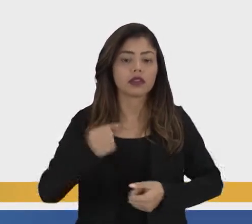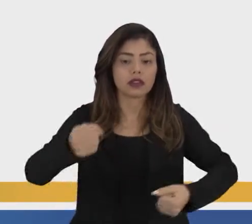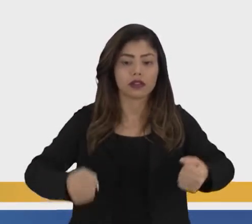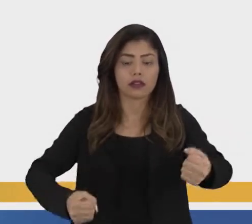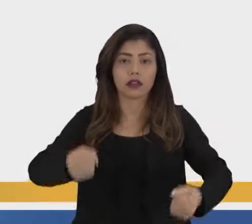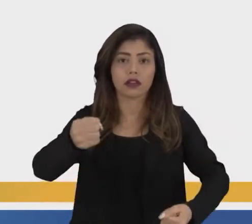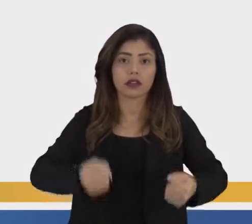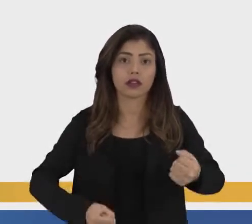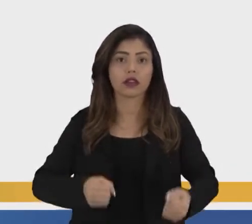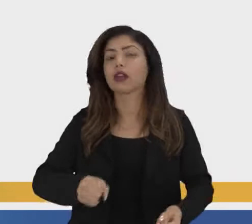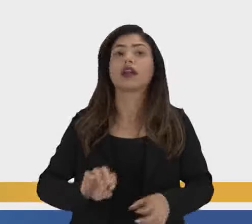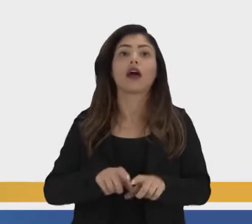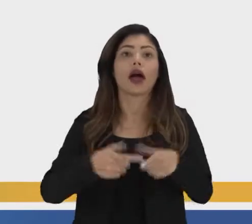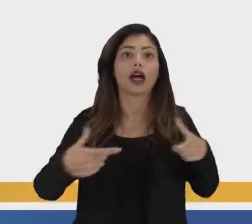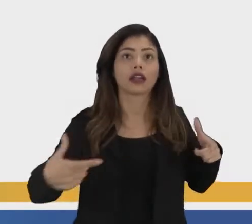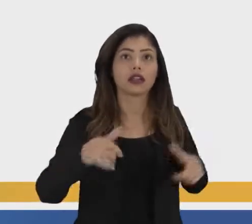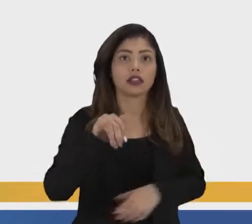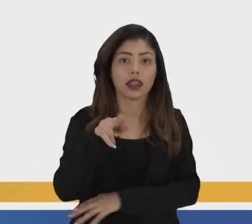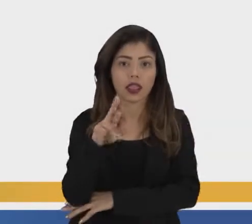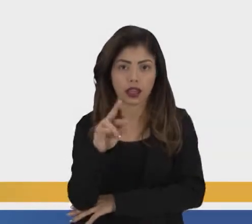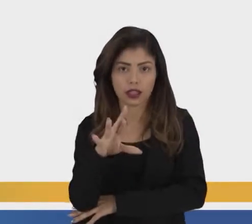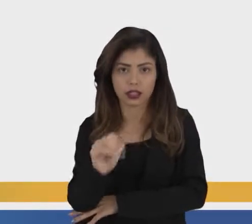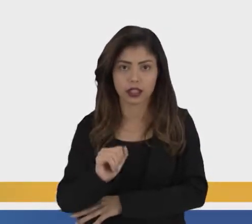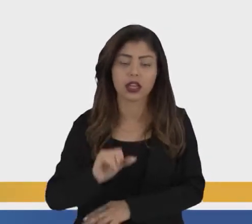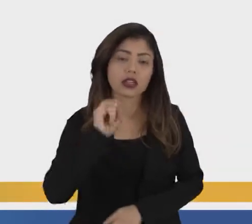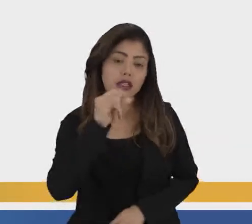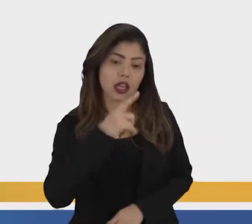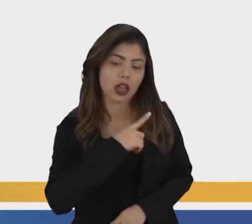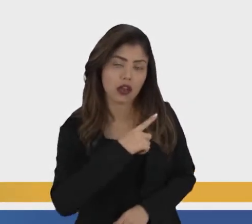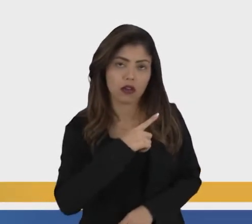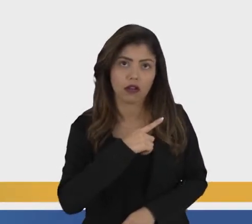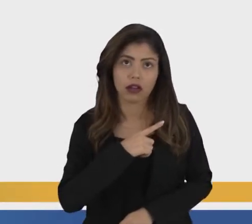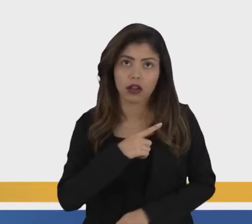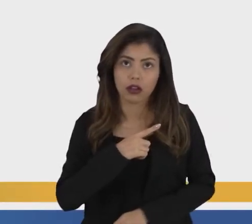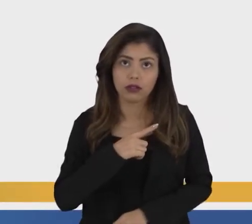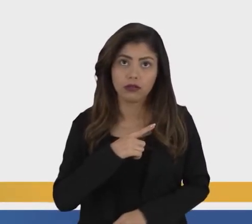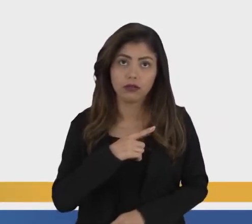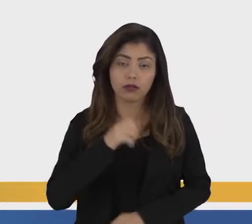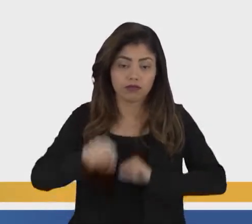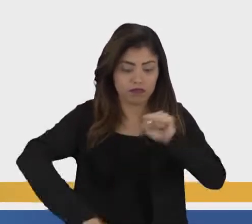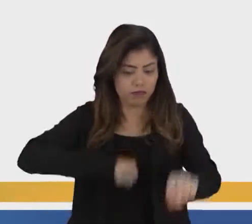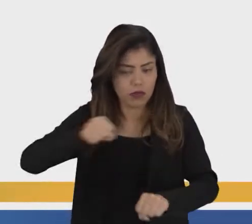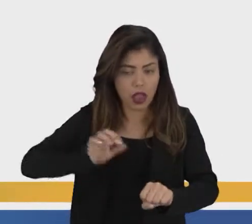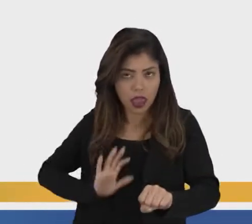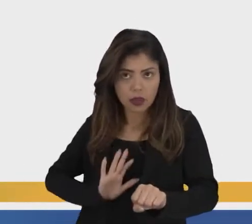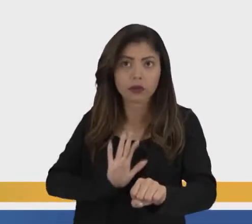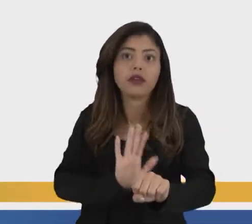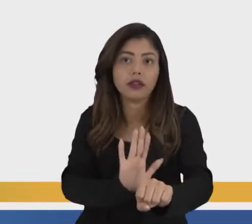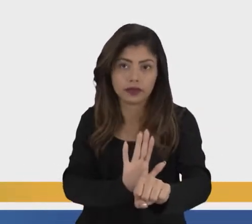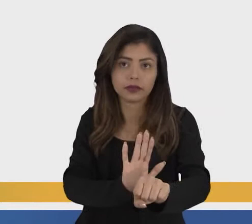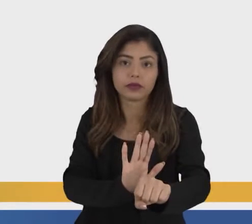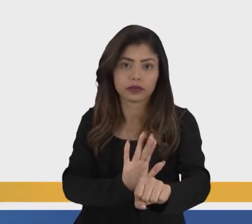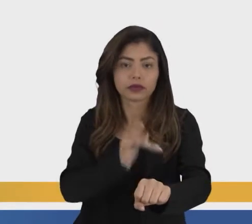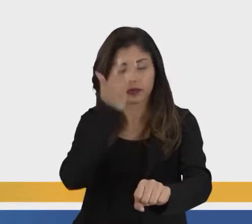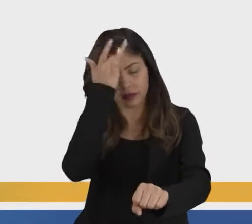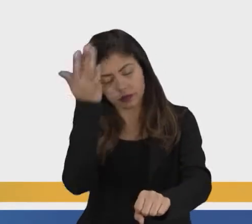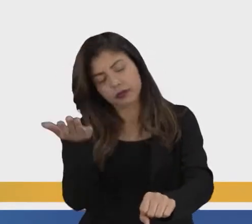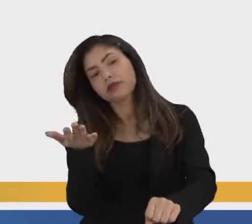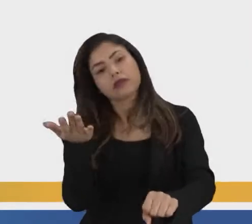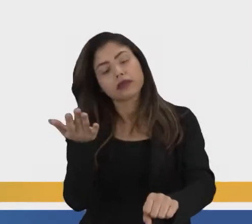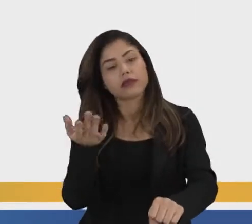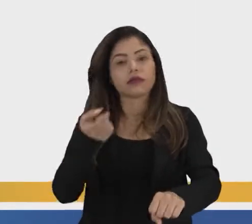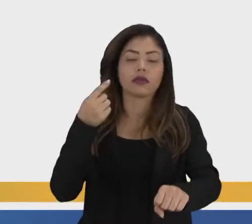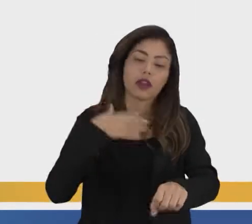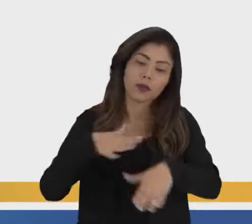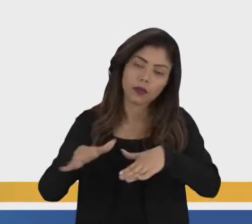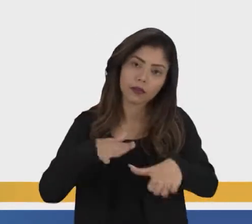caminhão ele tem uma inércia grande. Já se eu tiver que empurrar uma bicicleta, já vai ser mais fácil colocá-la